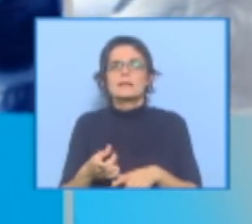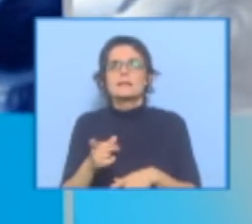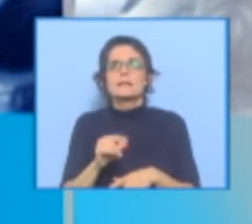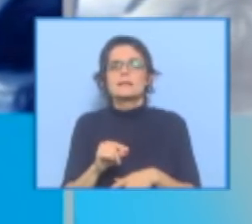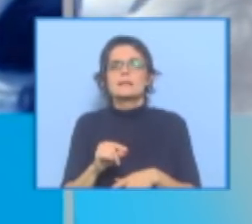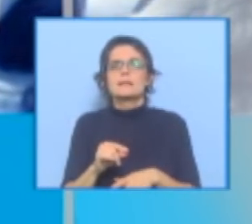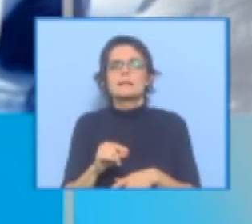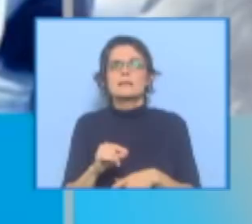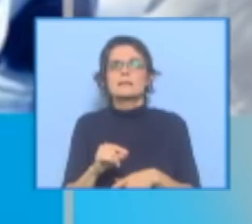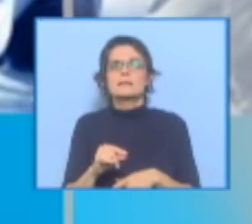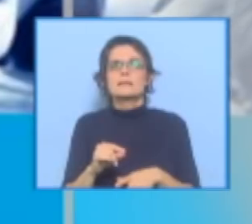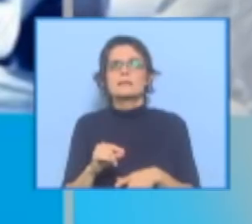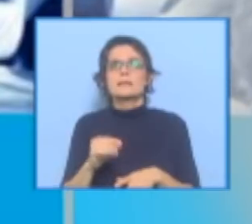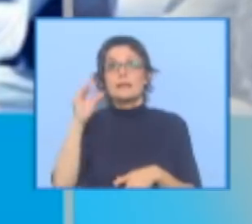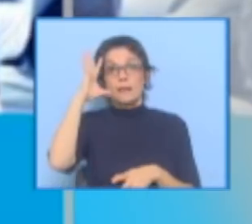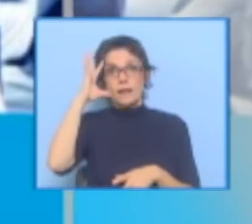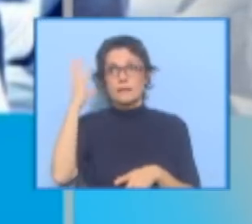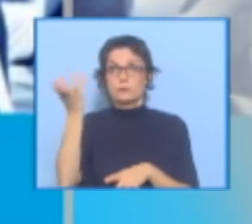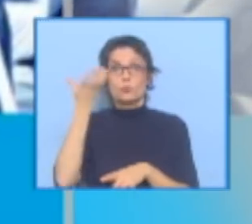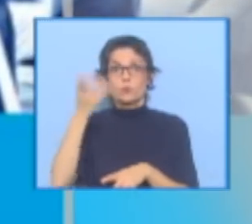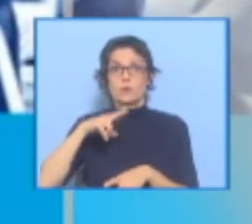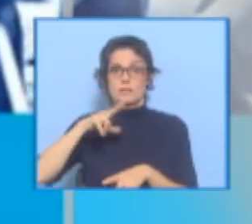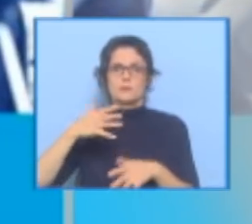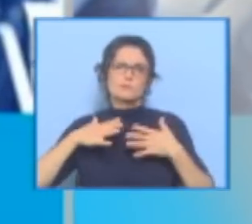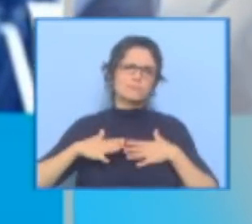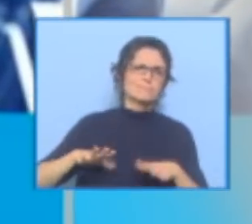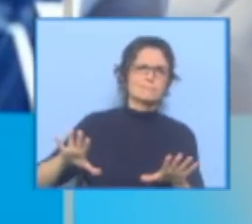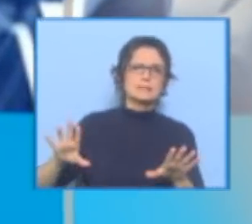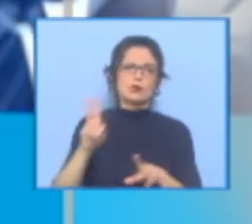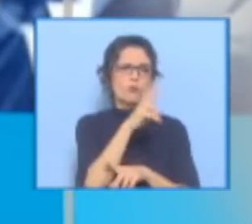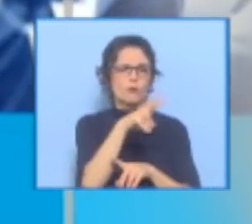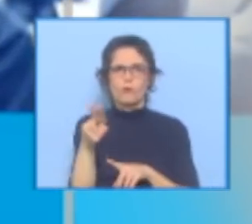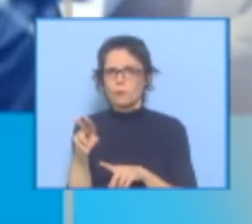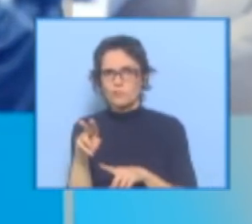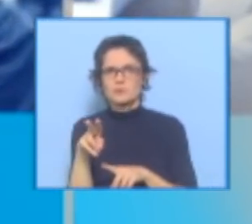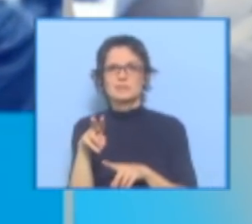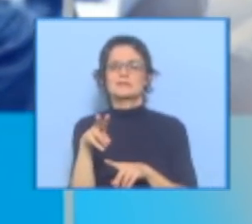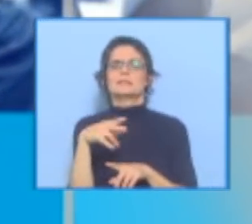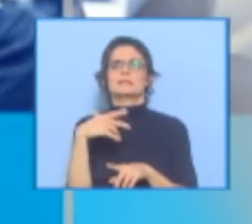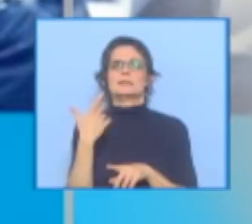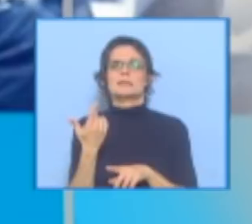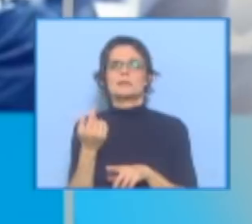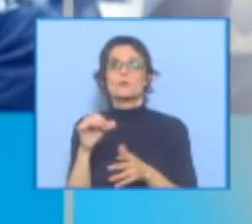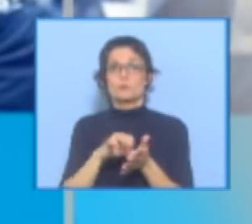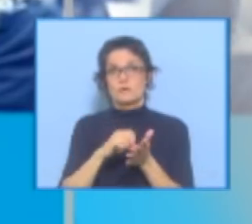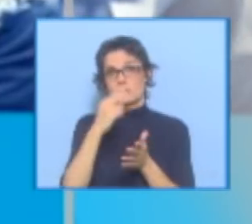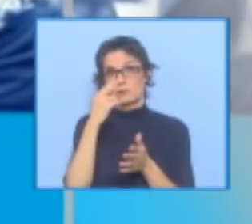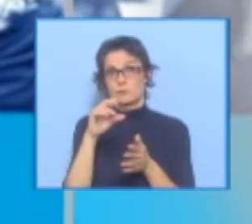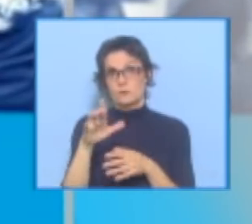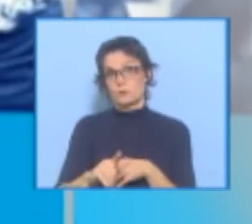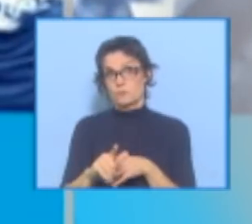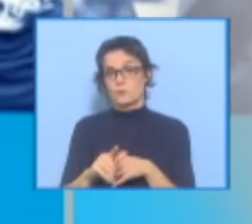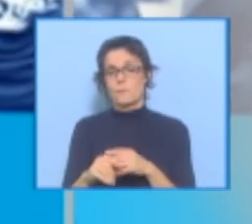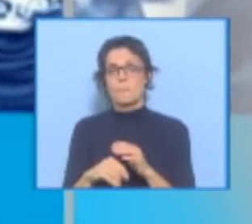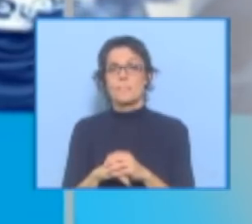uma tarde cultural por Lisboa, onde passaremos em imensos museus na Baixa de Lisboa.